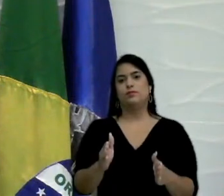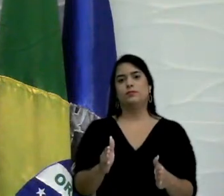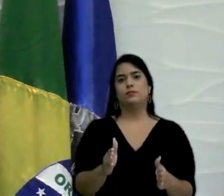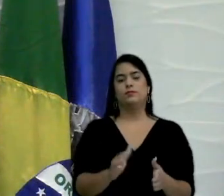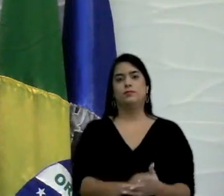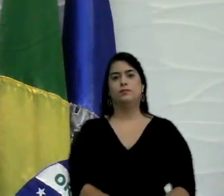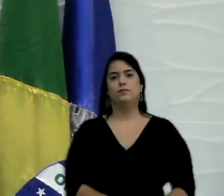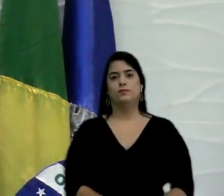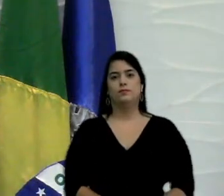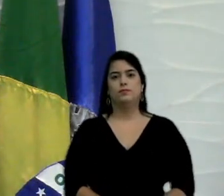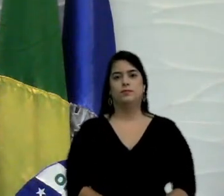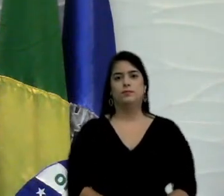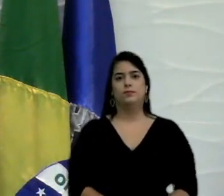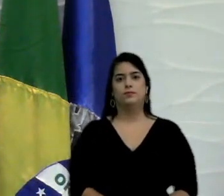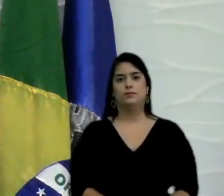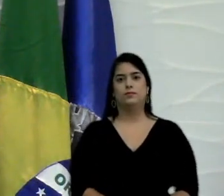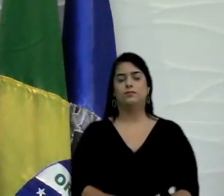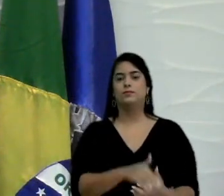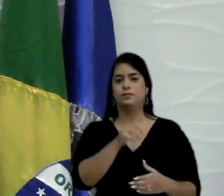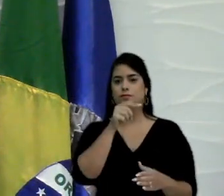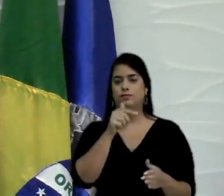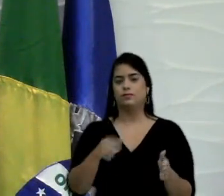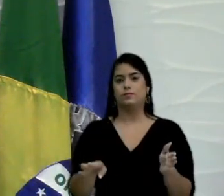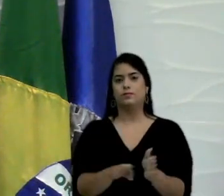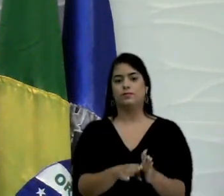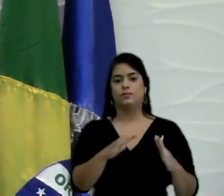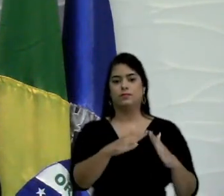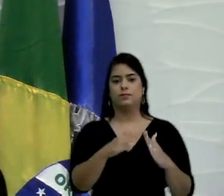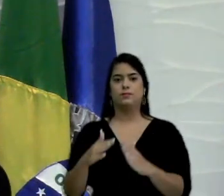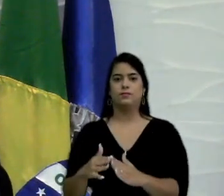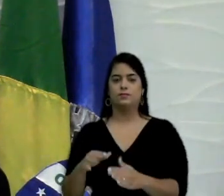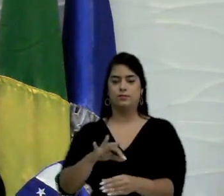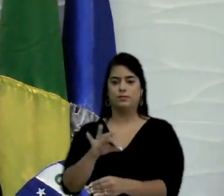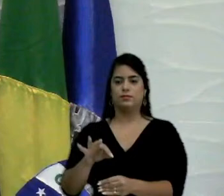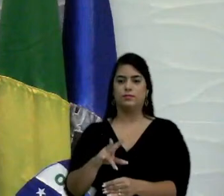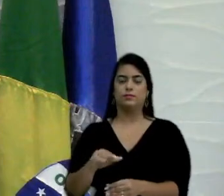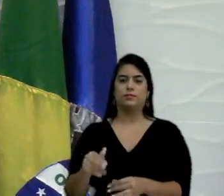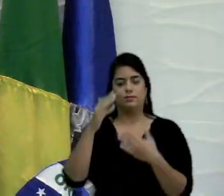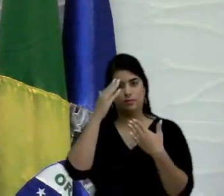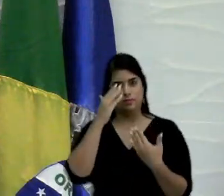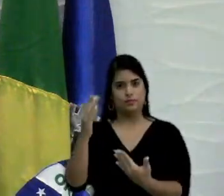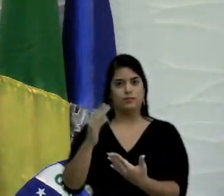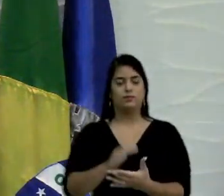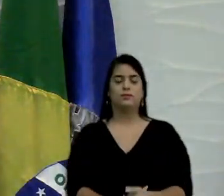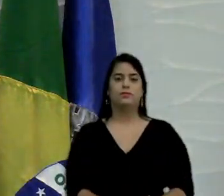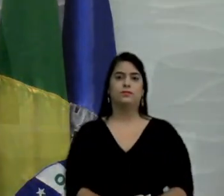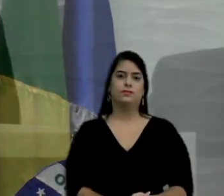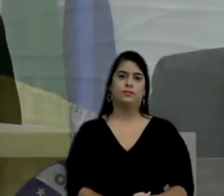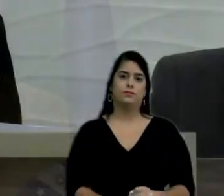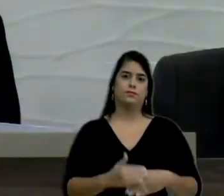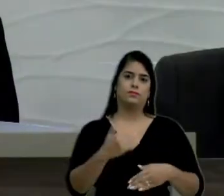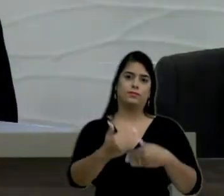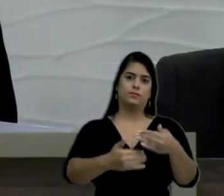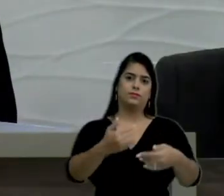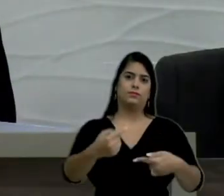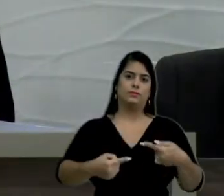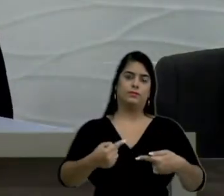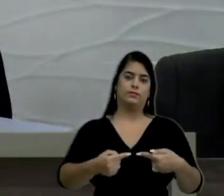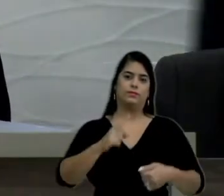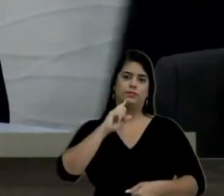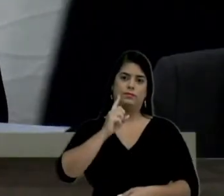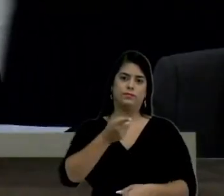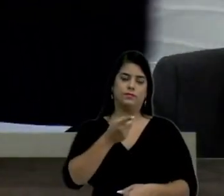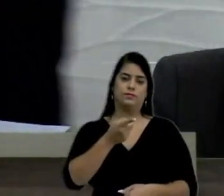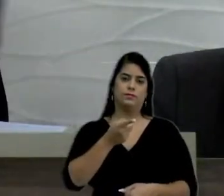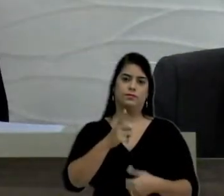ligando para fazer com que a água chegue em toda casa lá na Vila do Espírito Santo Muito obrigado contin discussão a indicação do